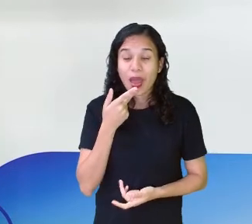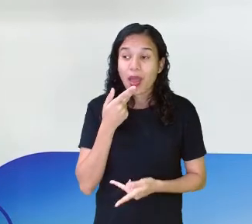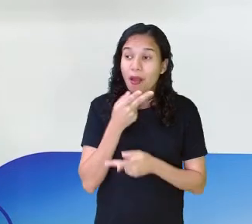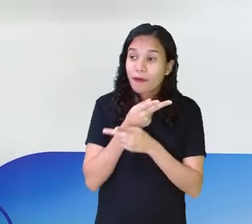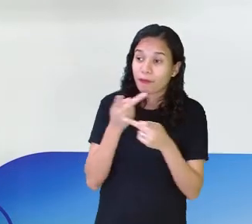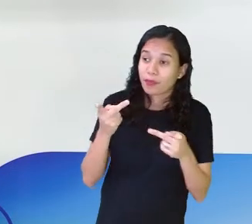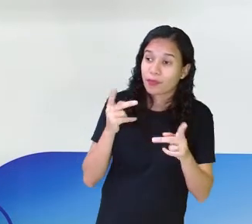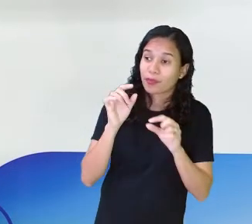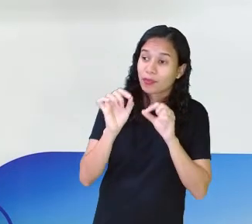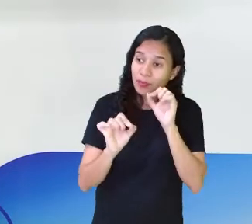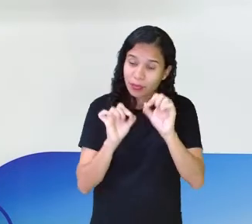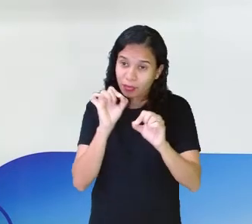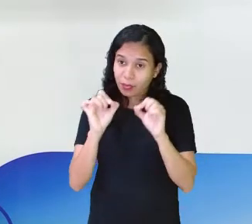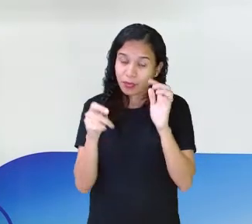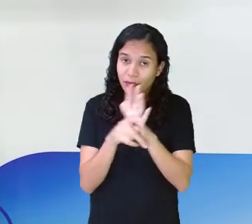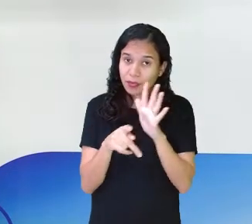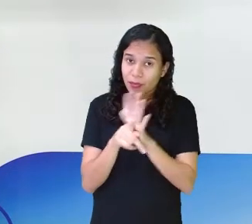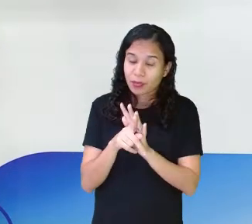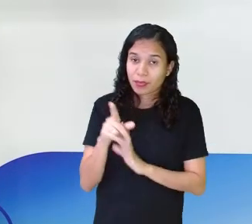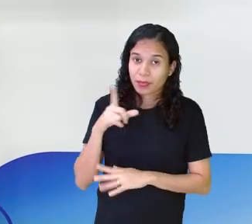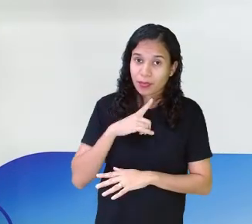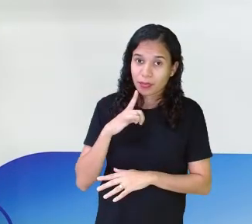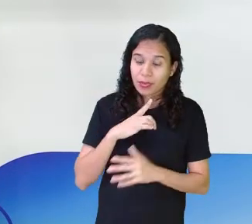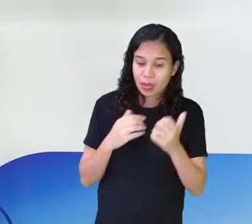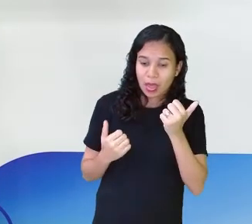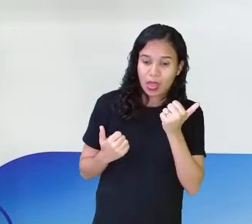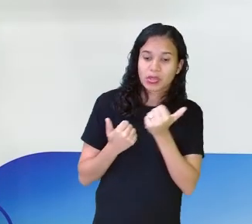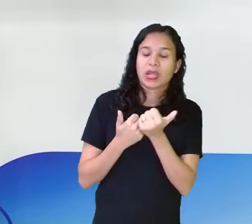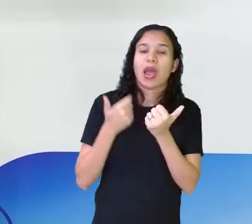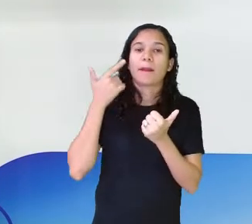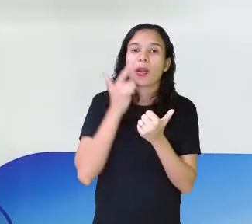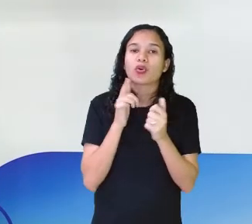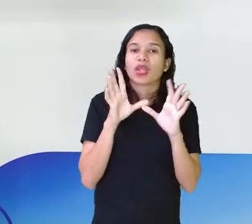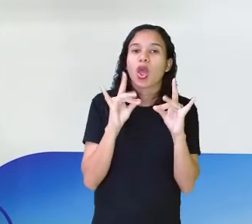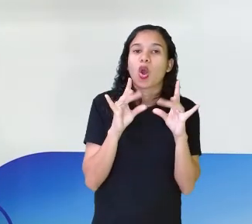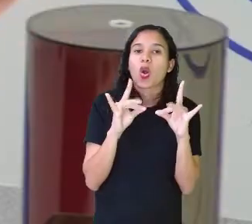né? Essas abas são auxiliares para